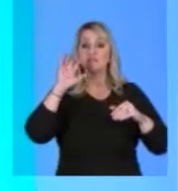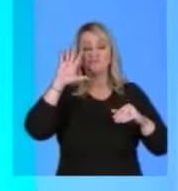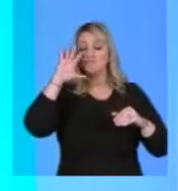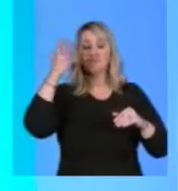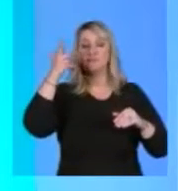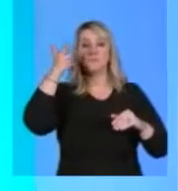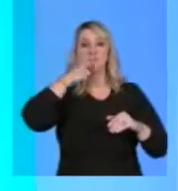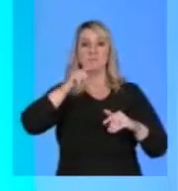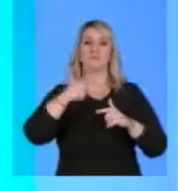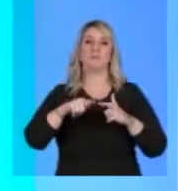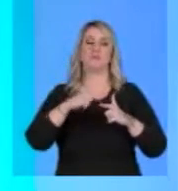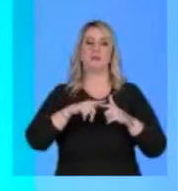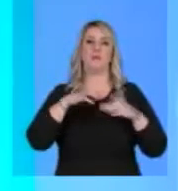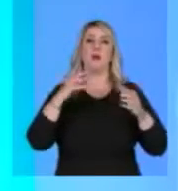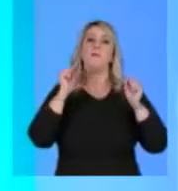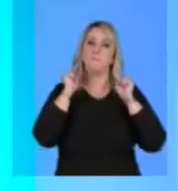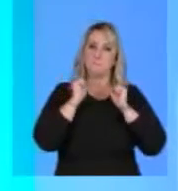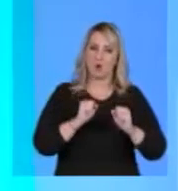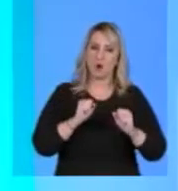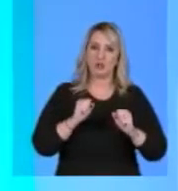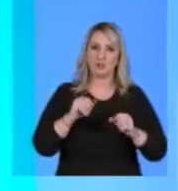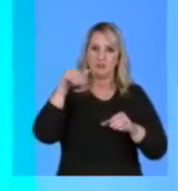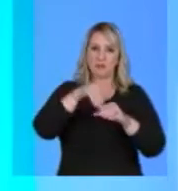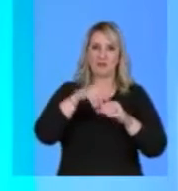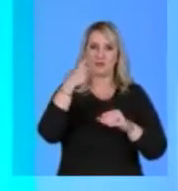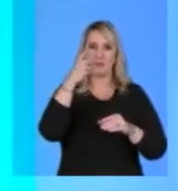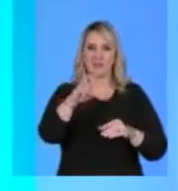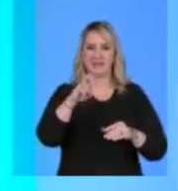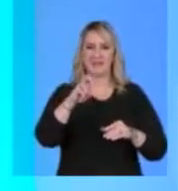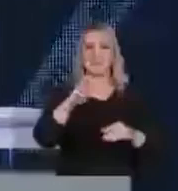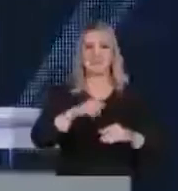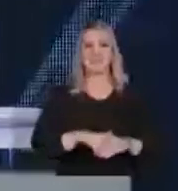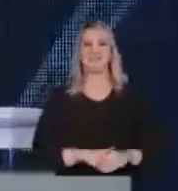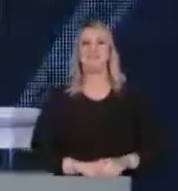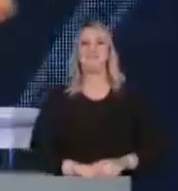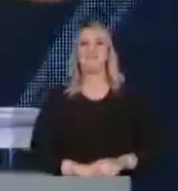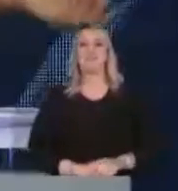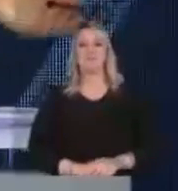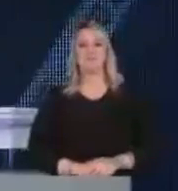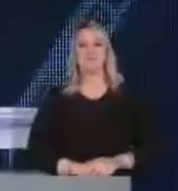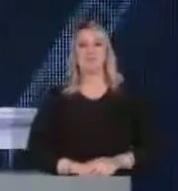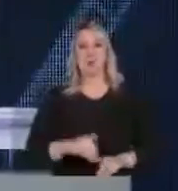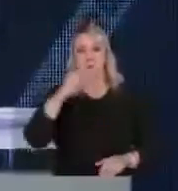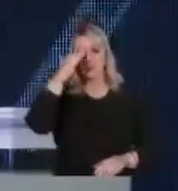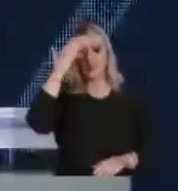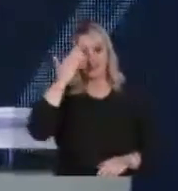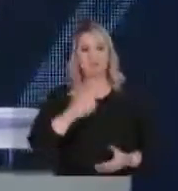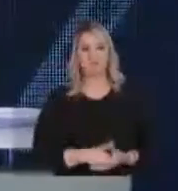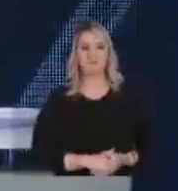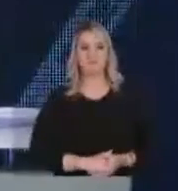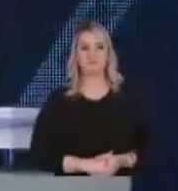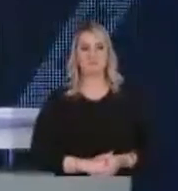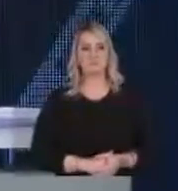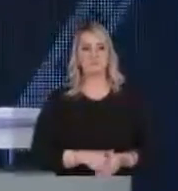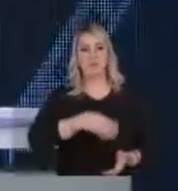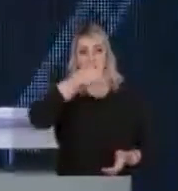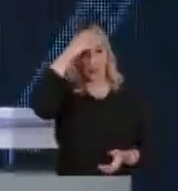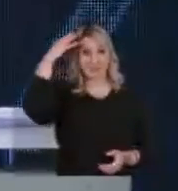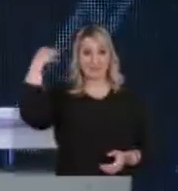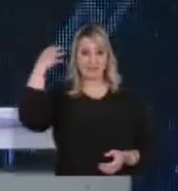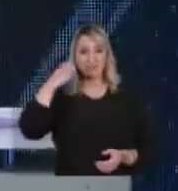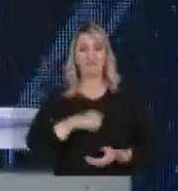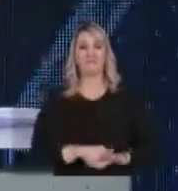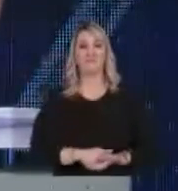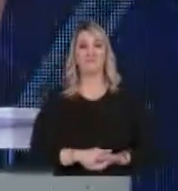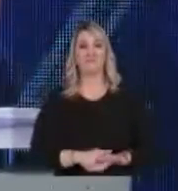mas que ela pode muito mais pra votar no 15 pelo paulo obrigada candidato vamos agora é a vez de alessandro molon ontem um